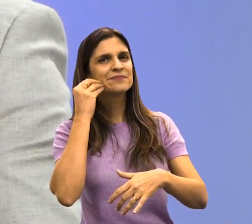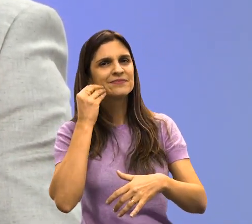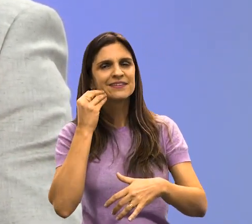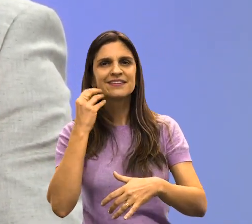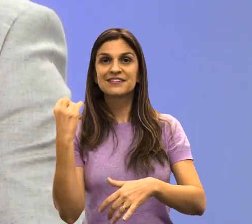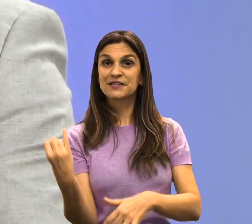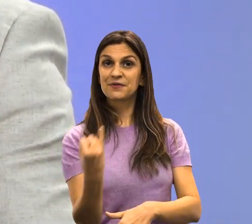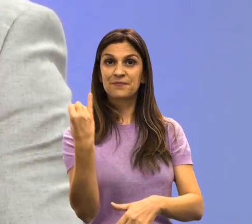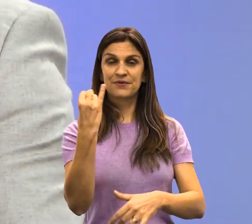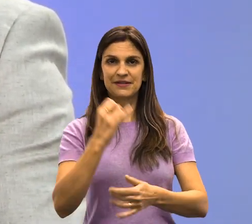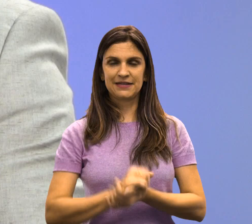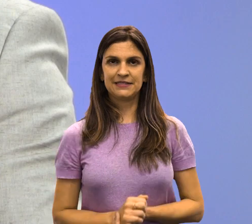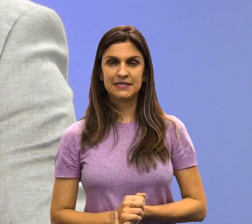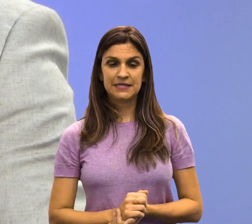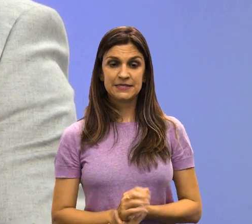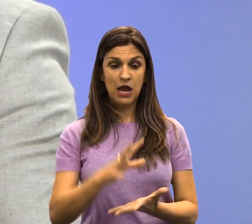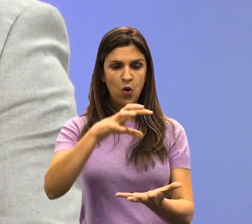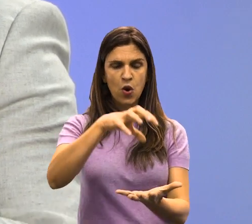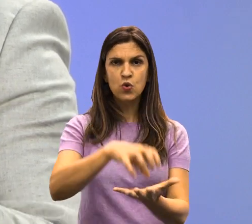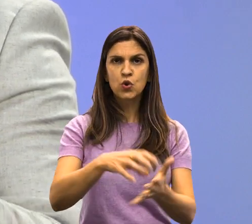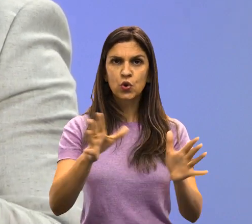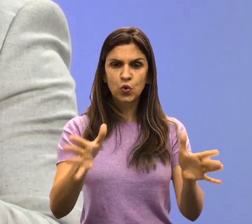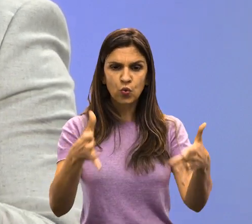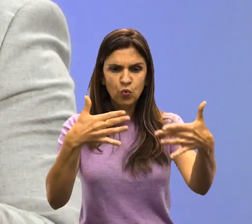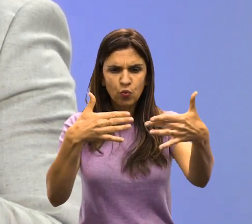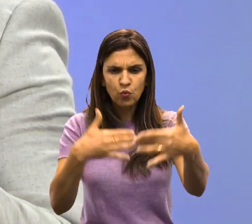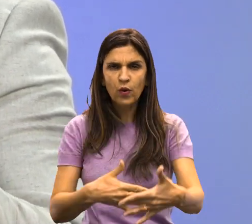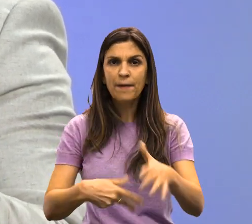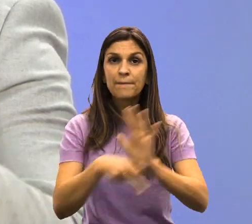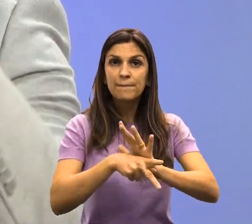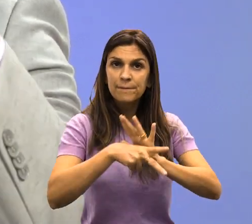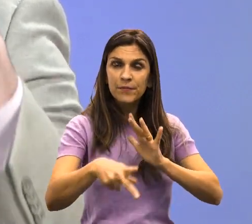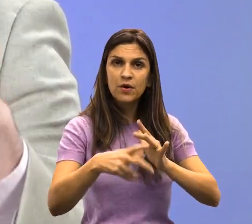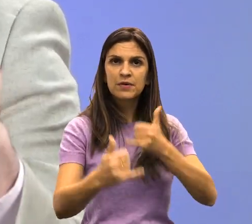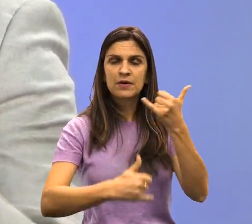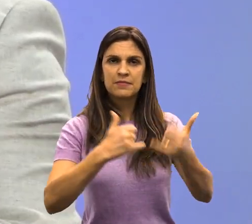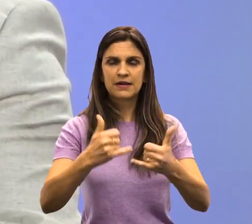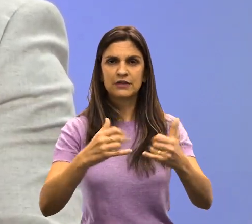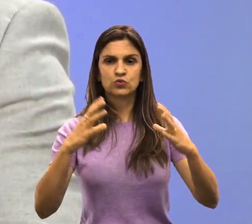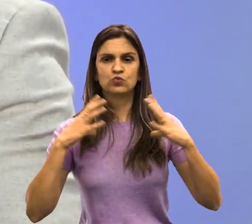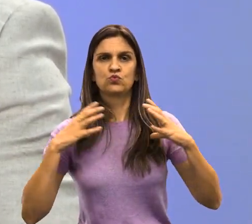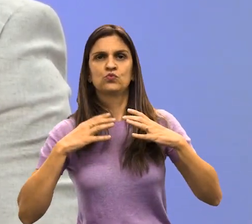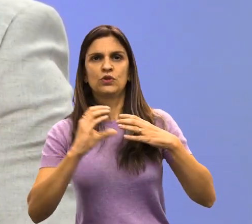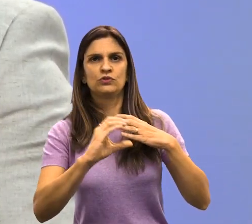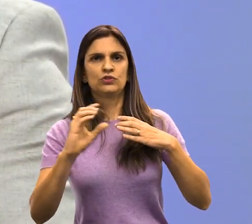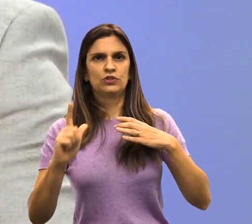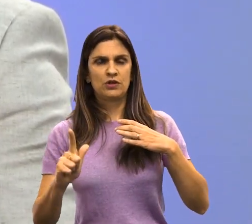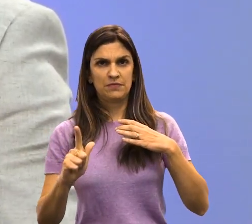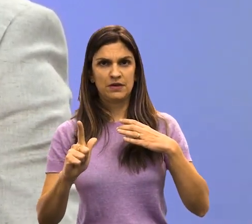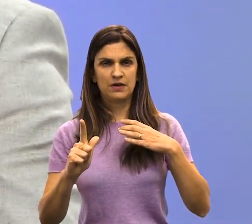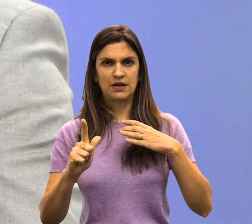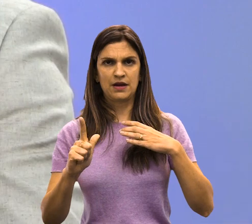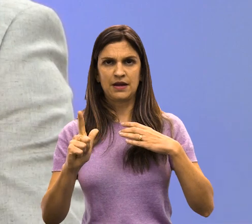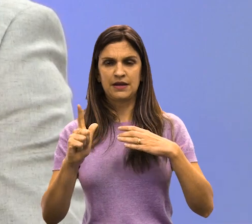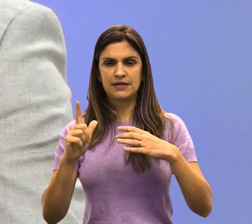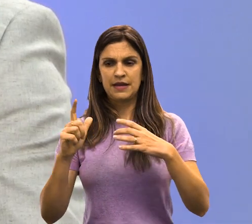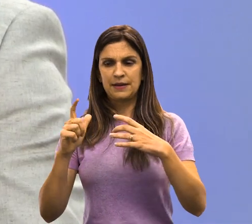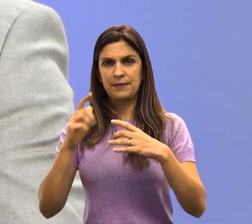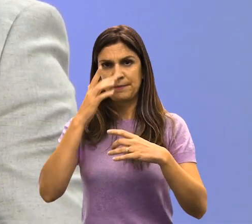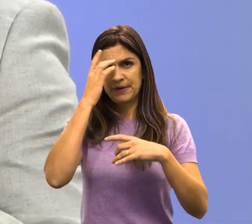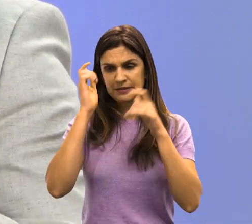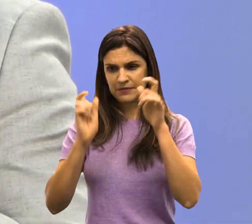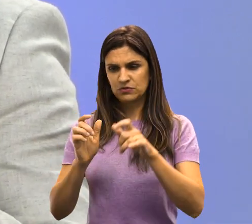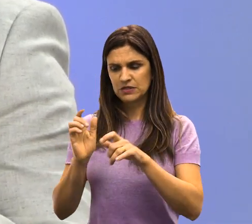uma brinquedoteca, eu não penso uma brinquedoteca no centro de Campo Grande para a criança do bairro vir para